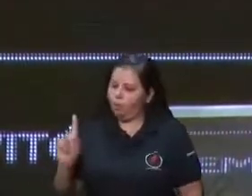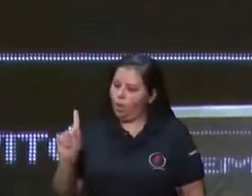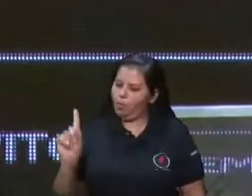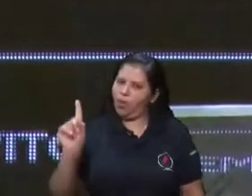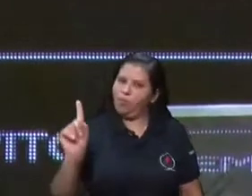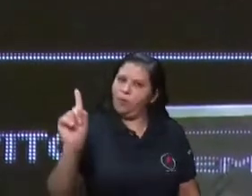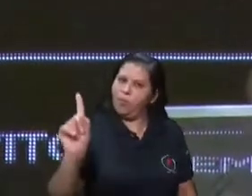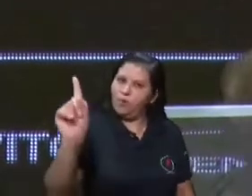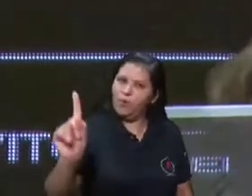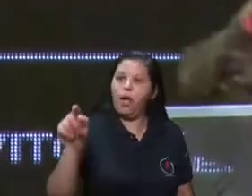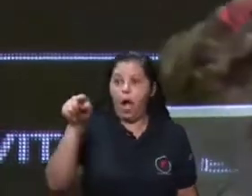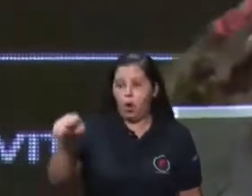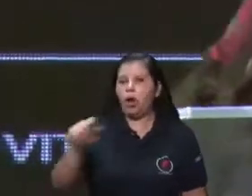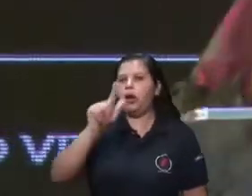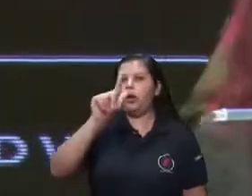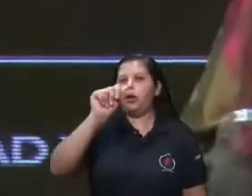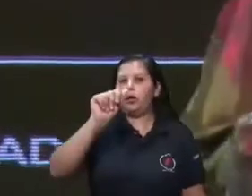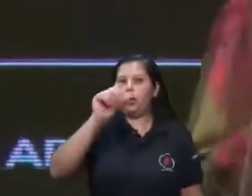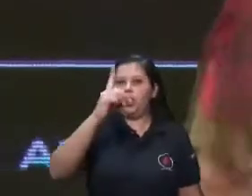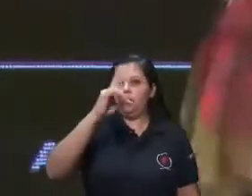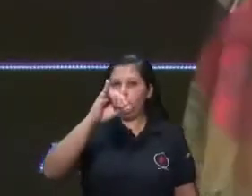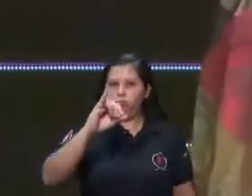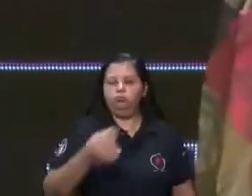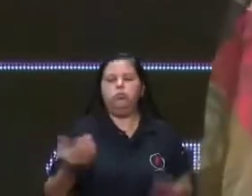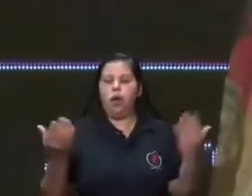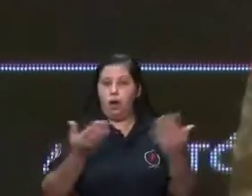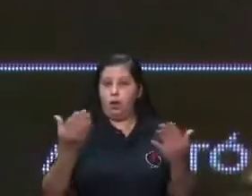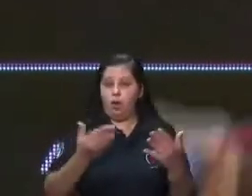Eu vou precisar que você redobre a sua atenção agora.